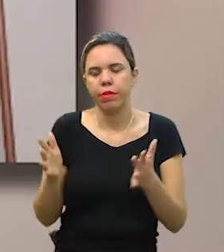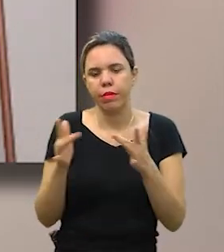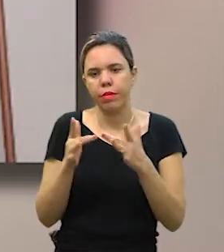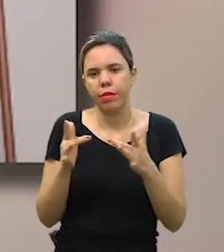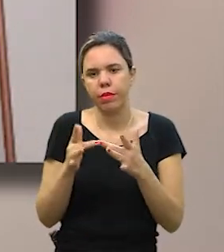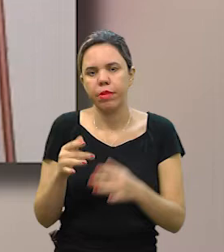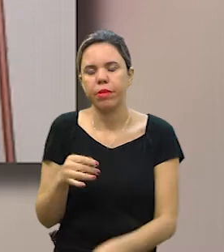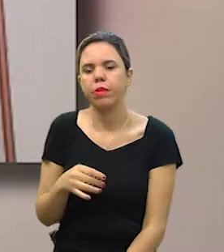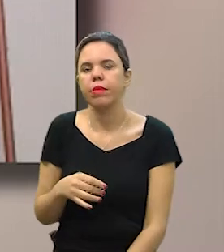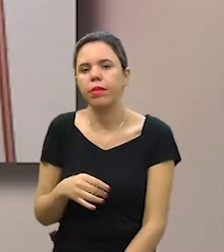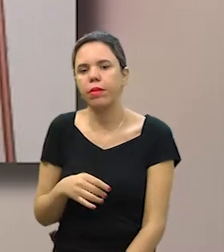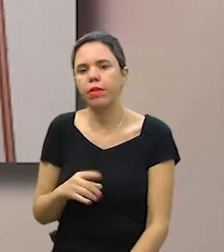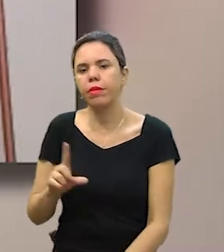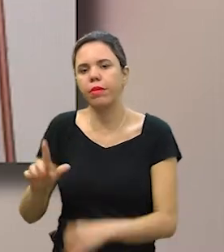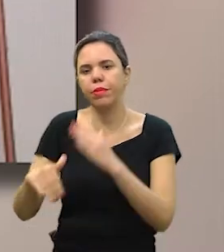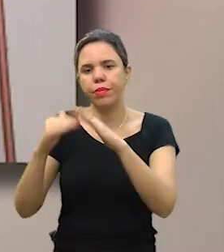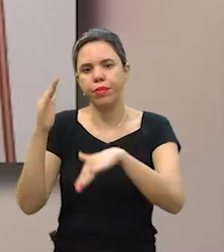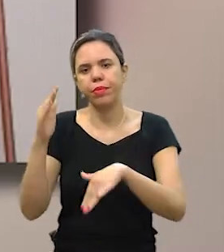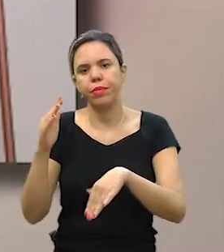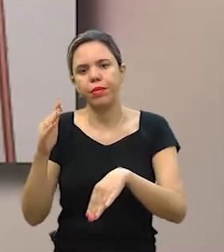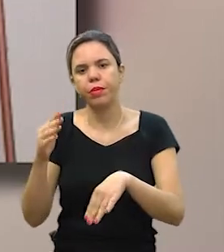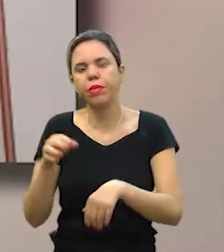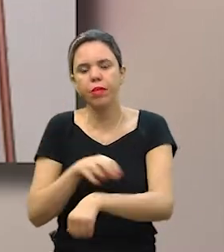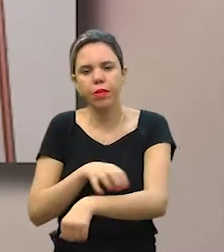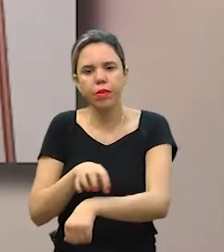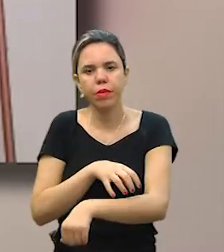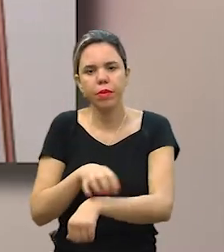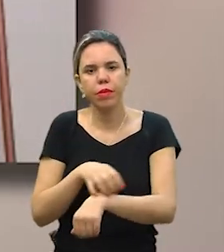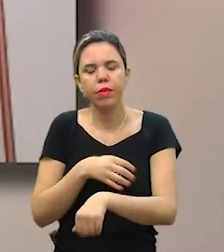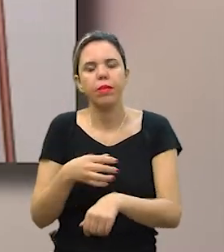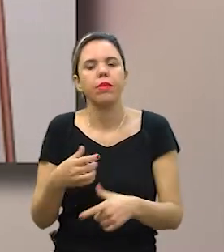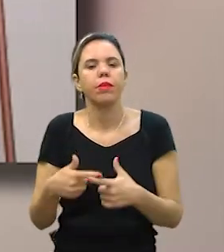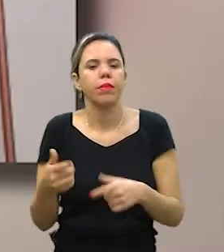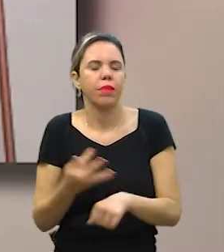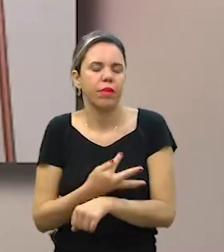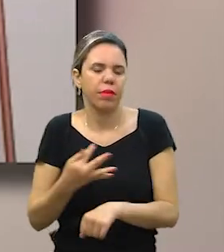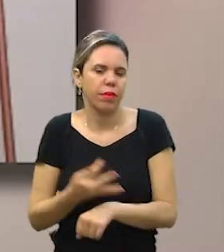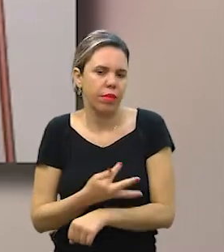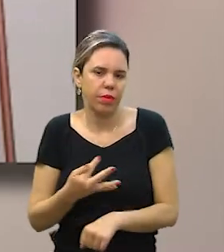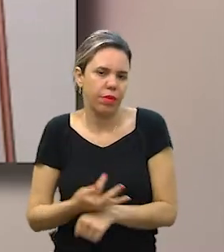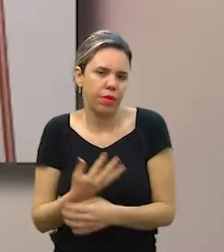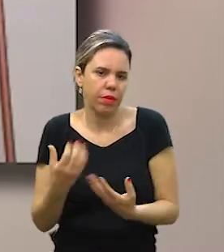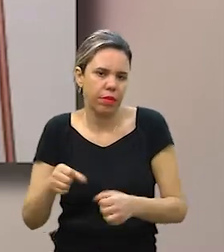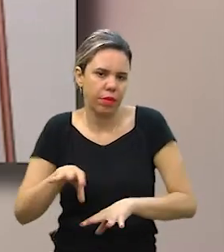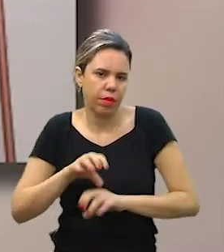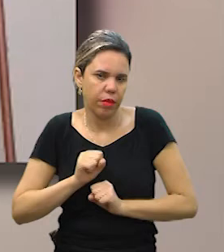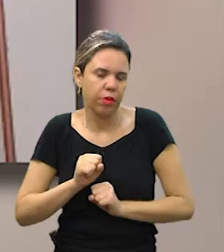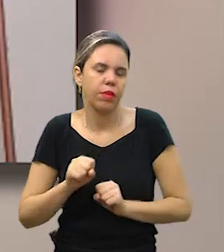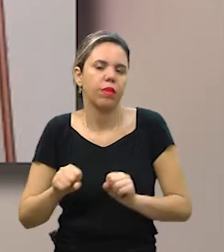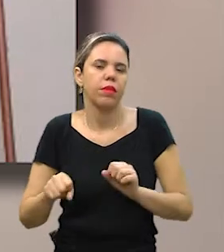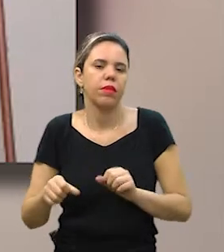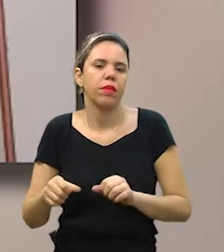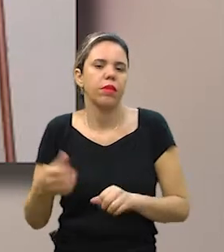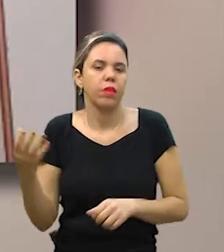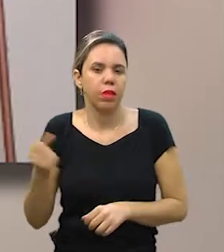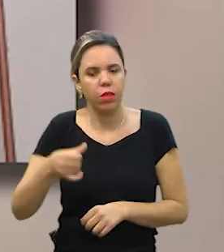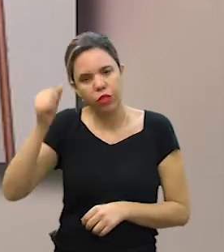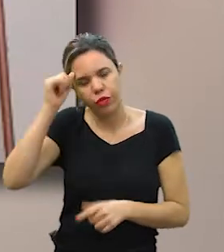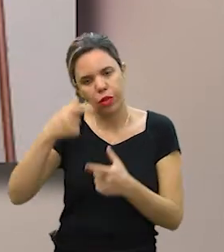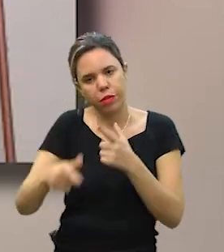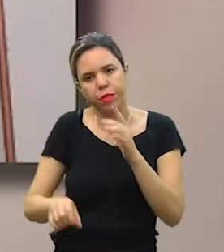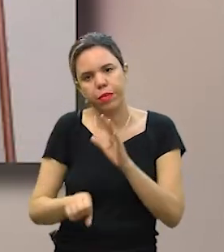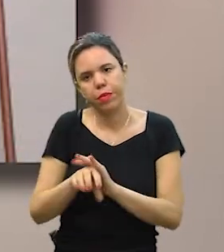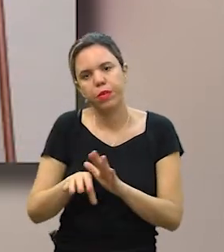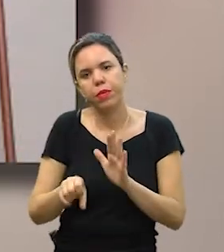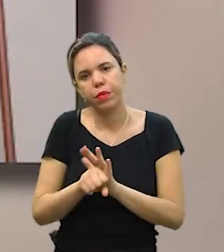entra em contato, além das alergias, intolerâncias que o leite de vaca pode causar,